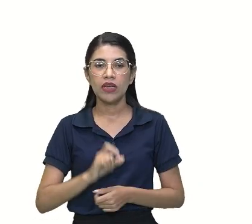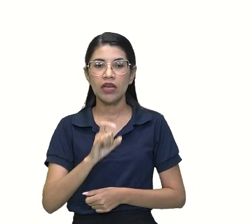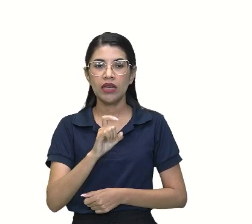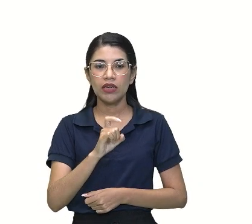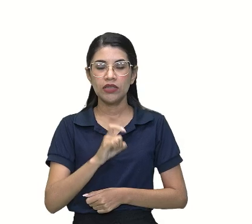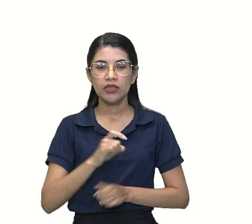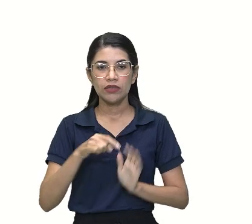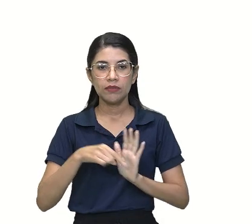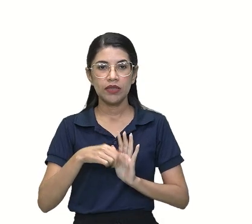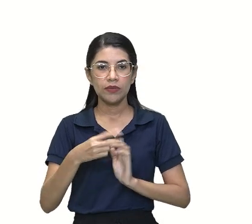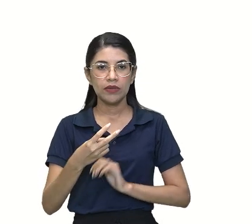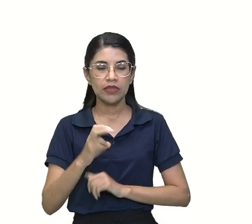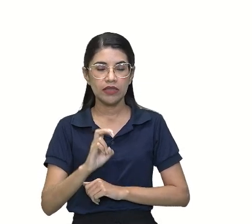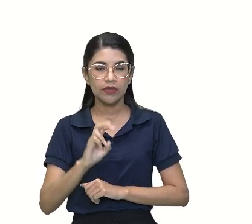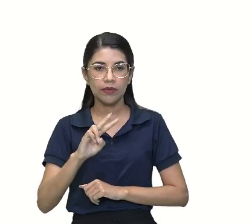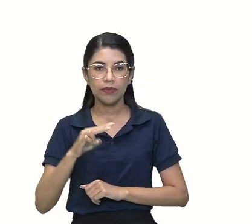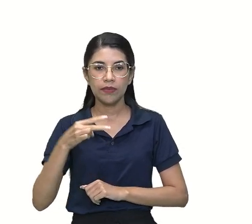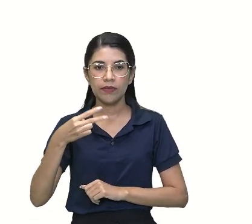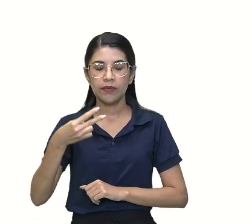5,